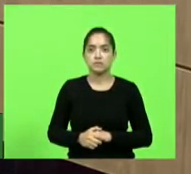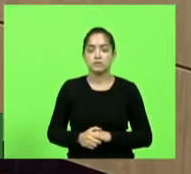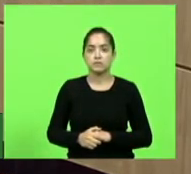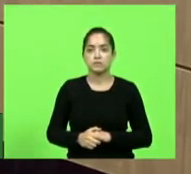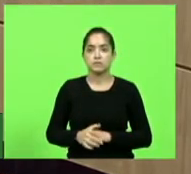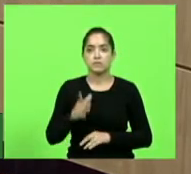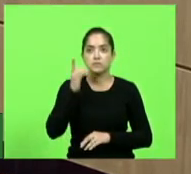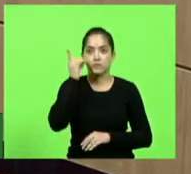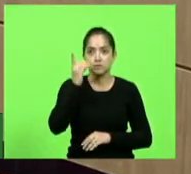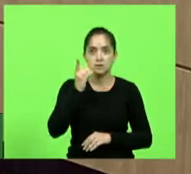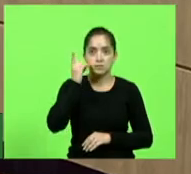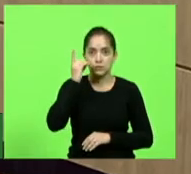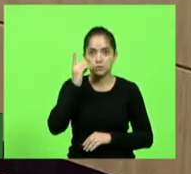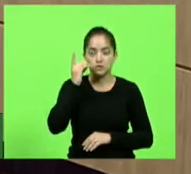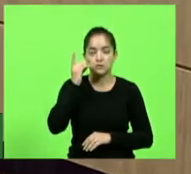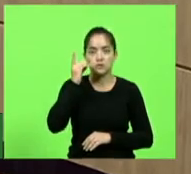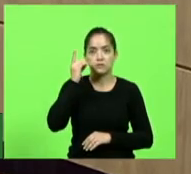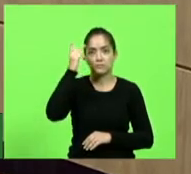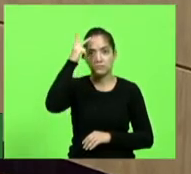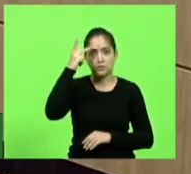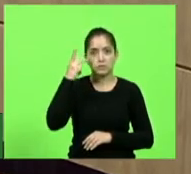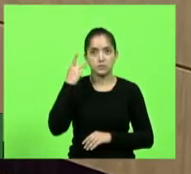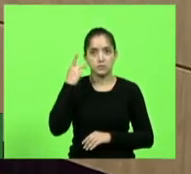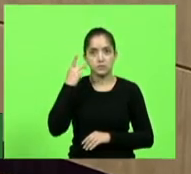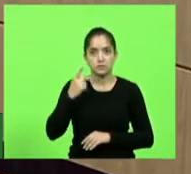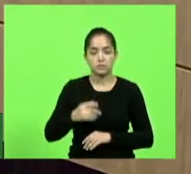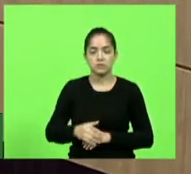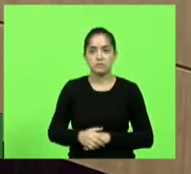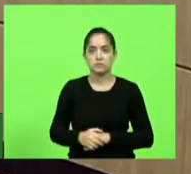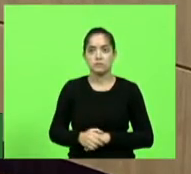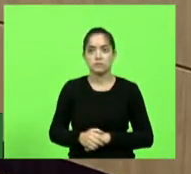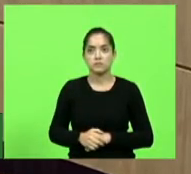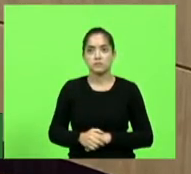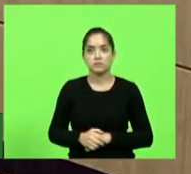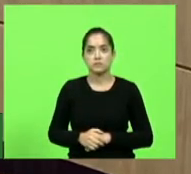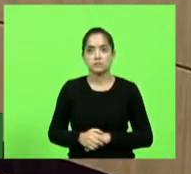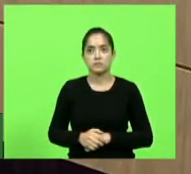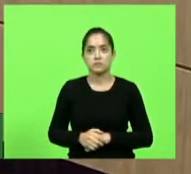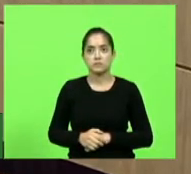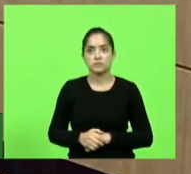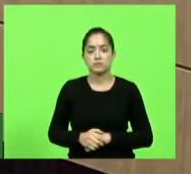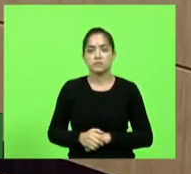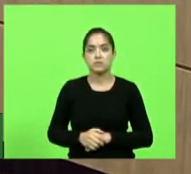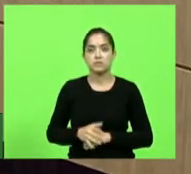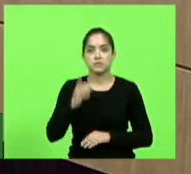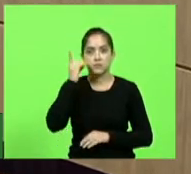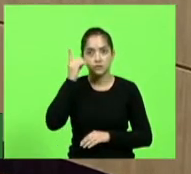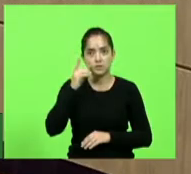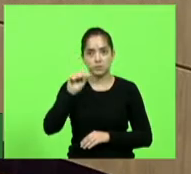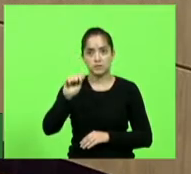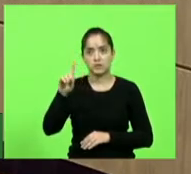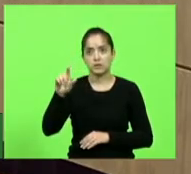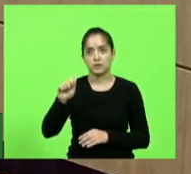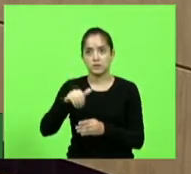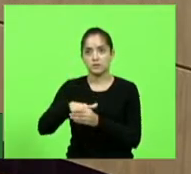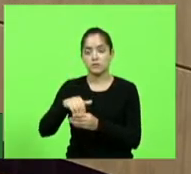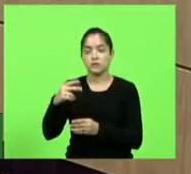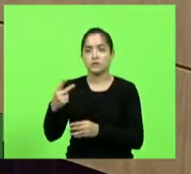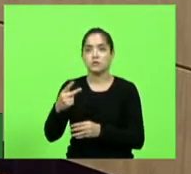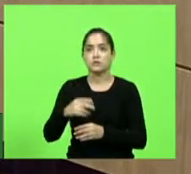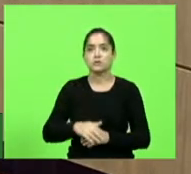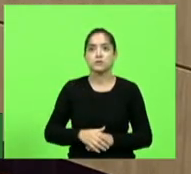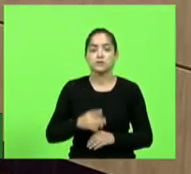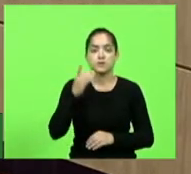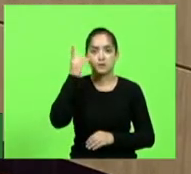Como vota a deputada Paulinha? Meu voto é 2, deputado. Deputada Ada de Luca vota 2. Como vota o deputado Ricardo Alba?